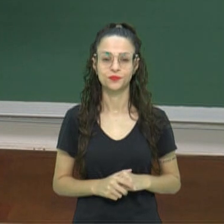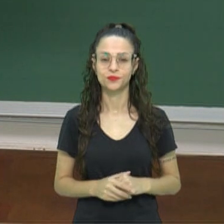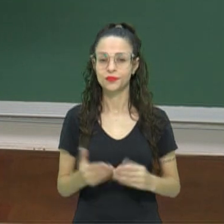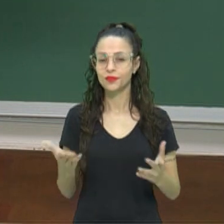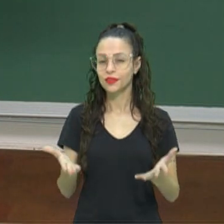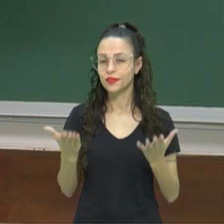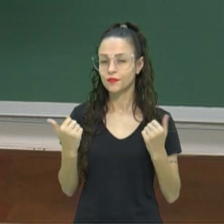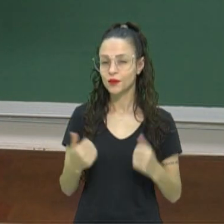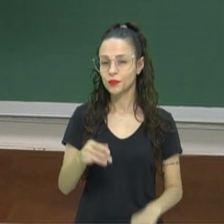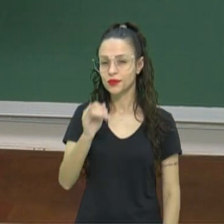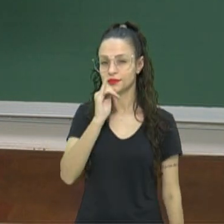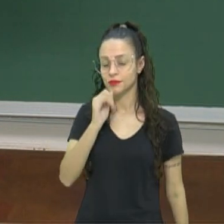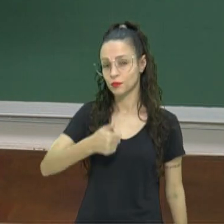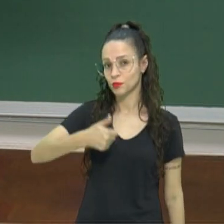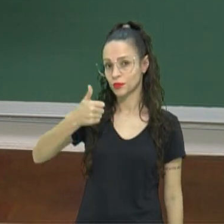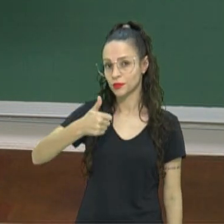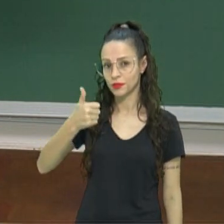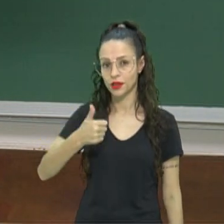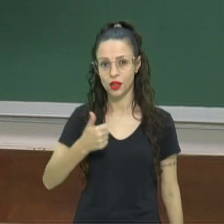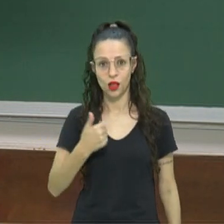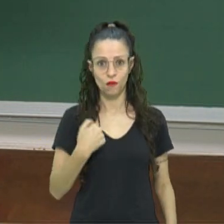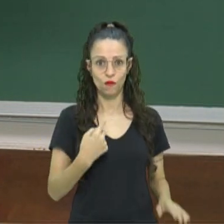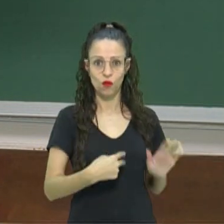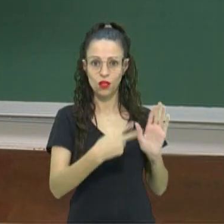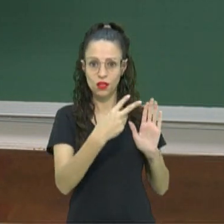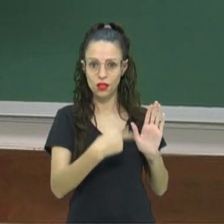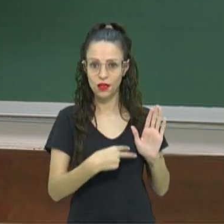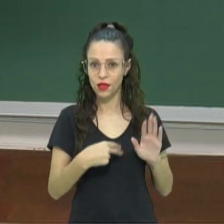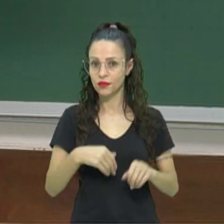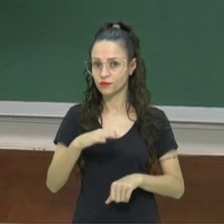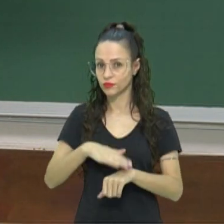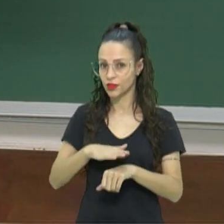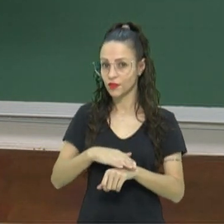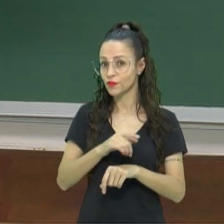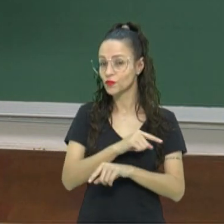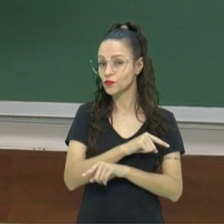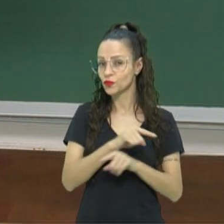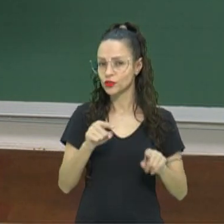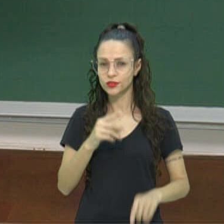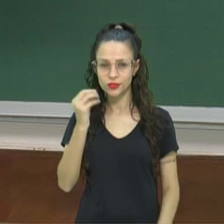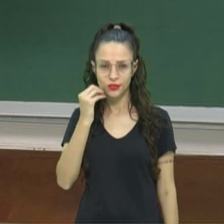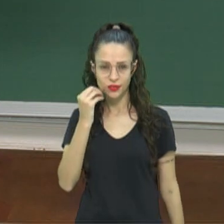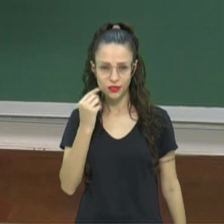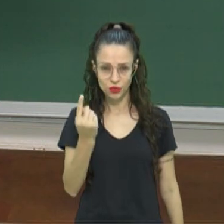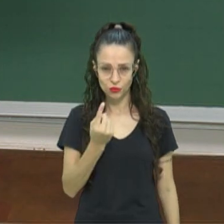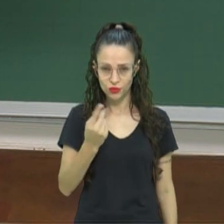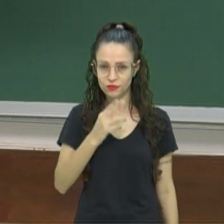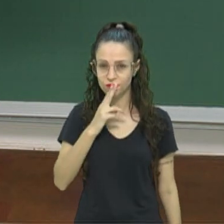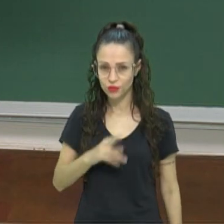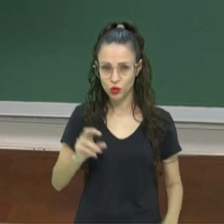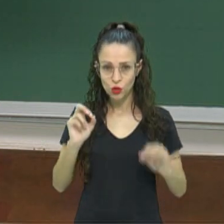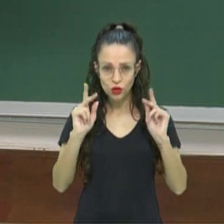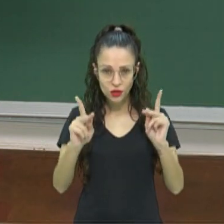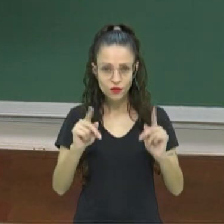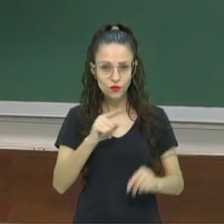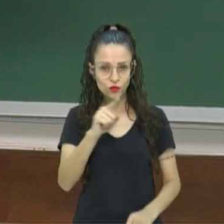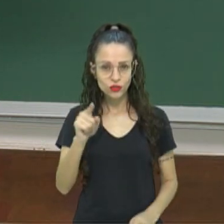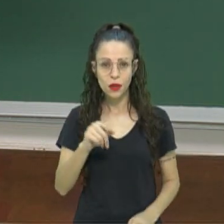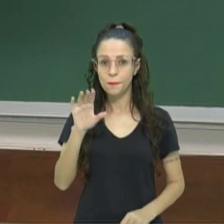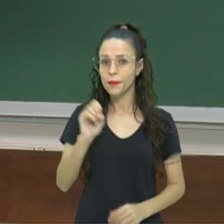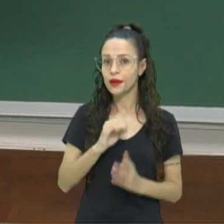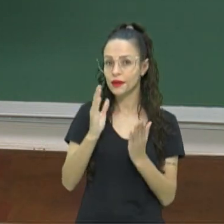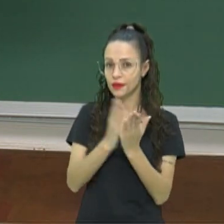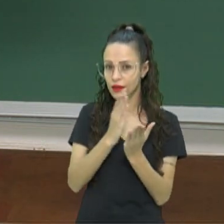nosso primeiro exemplo? Eu vou ler com vocês e vou deixar um tempo para você tentar fazer sozinho, ok? Aí você pega o